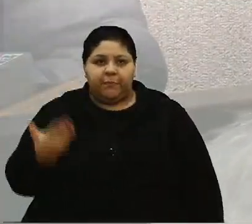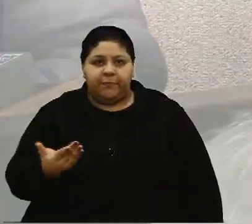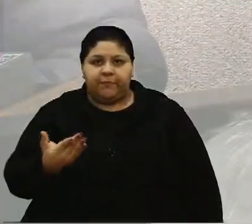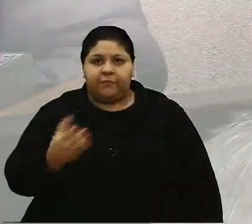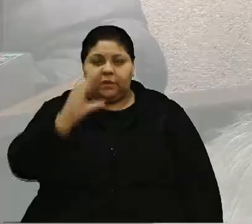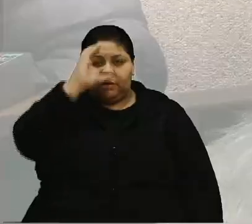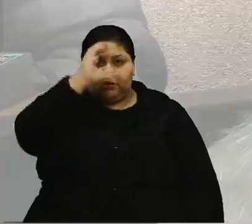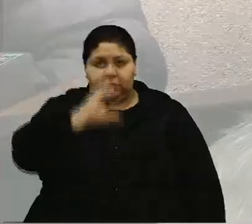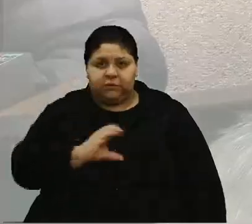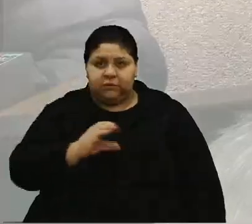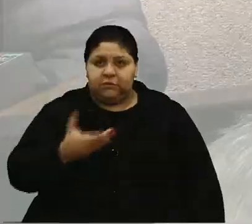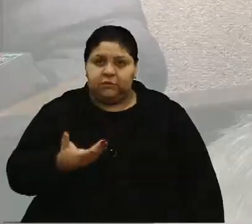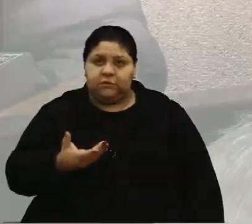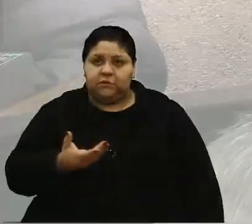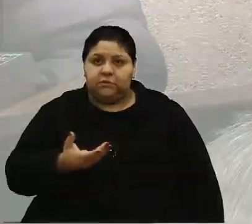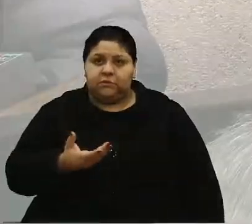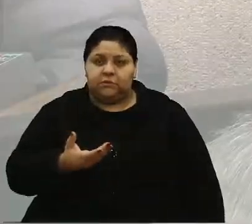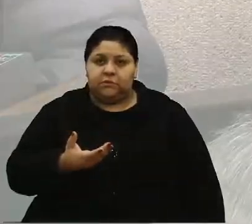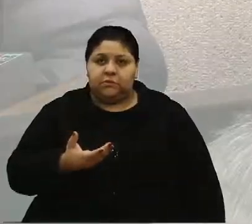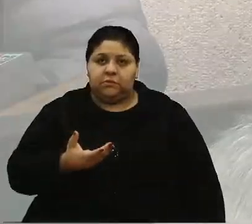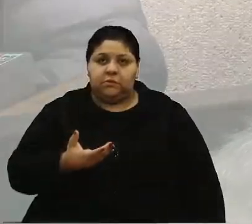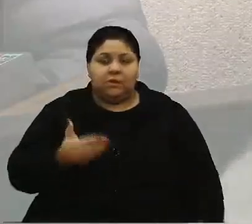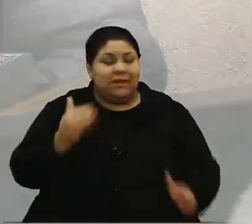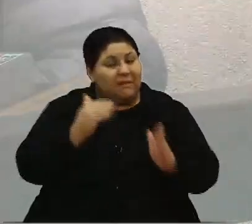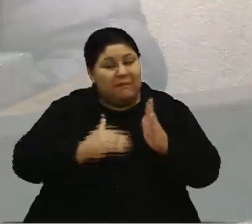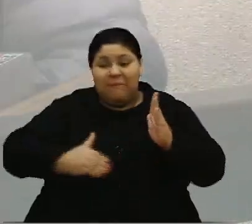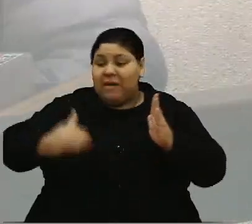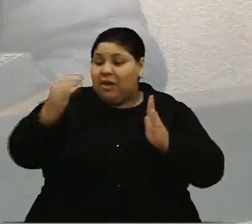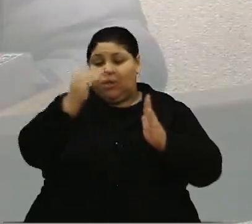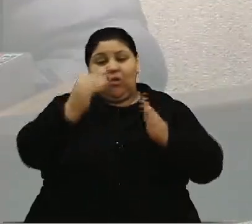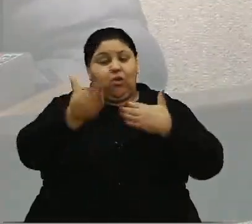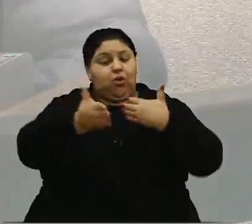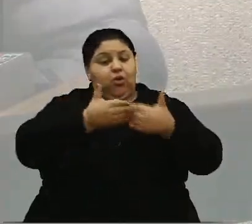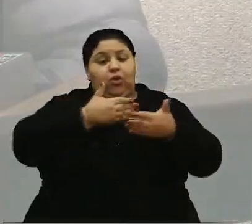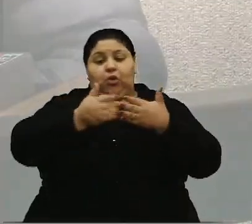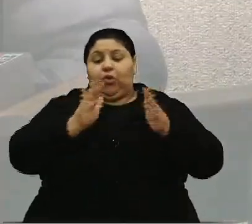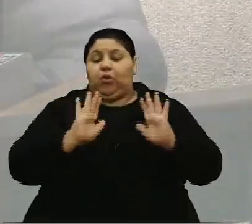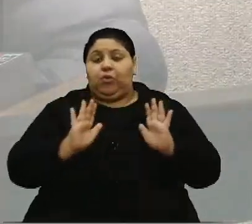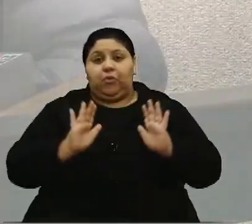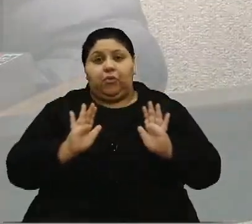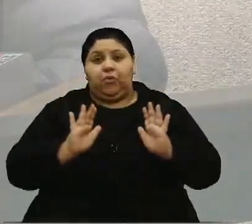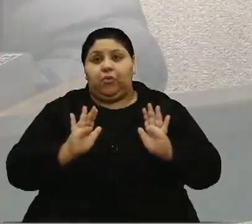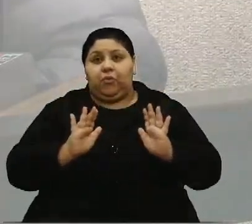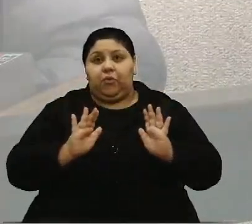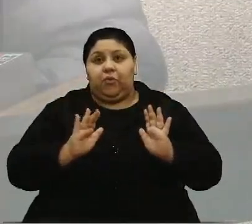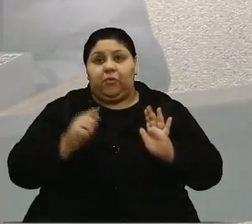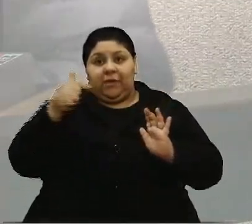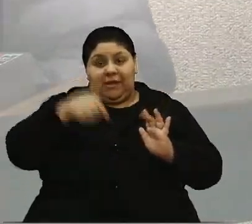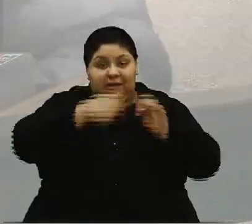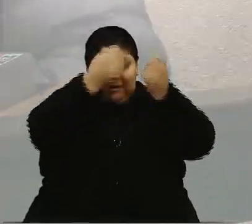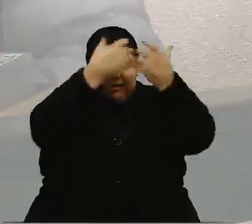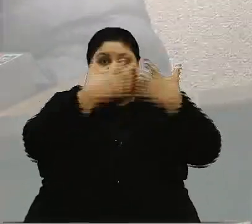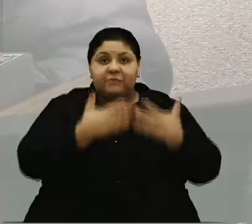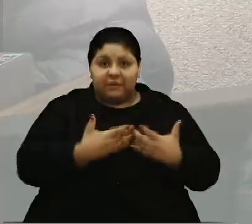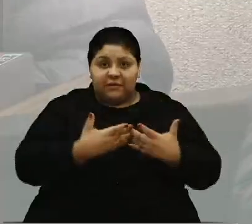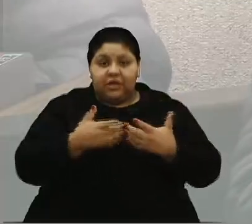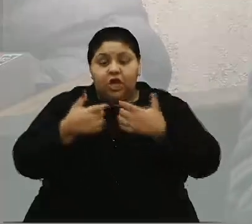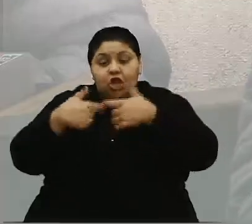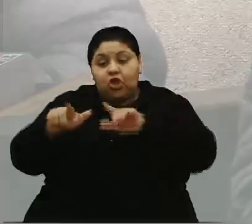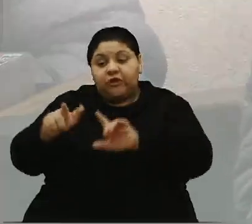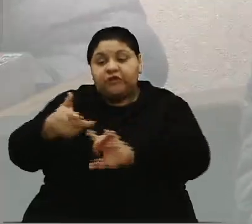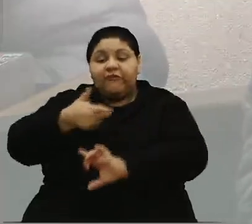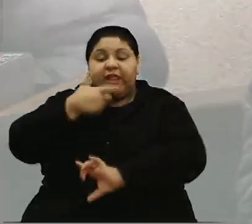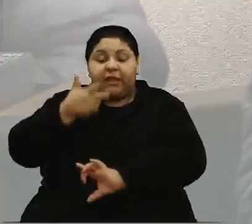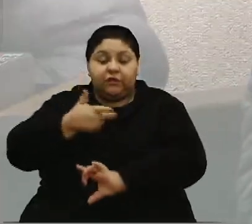cidadão, ela é maior do que qualquer situação que aqui foi pautada. Nós estamos